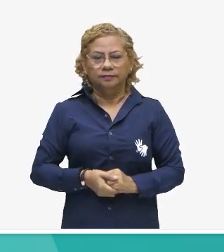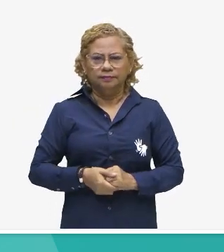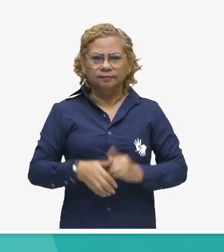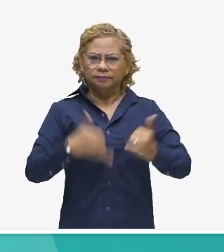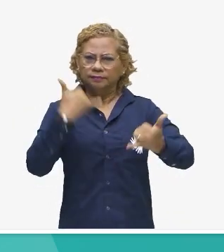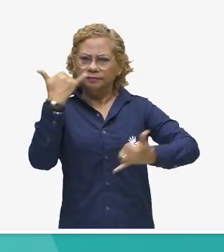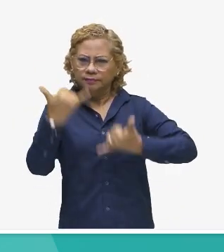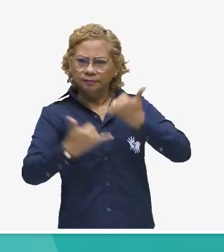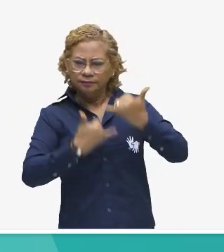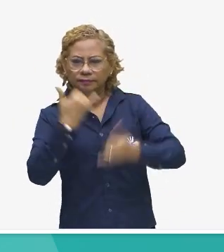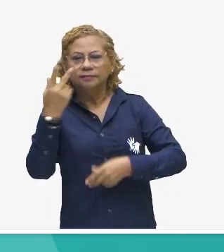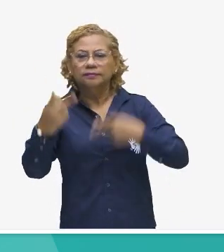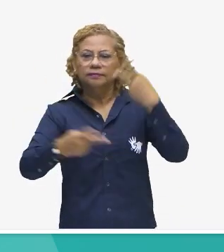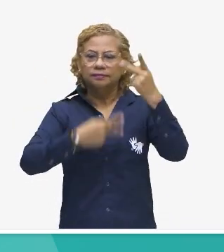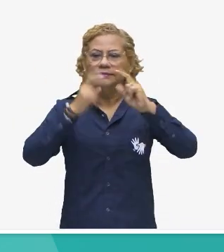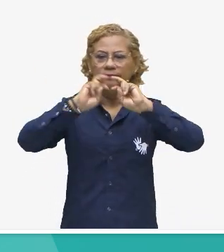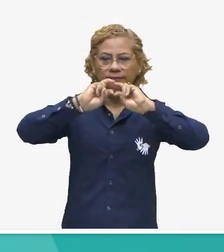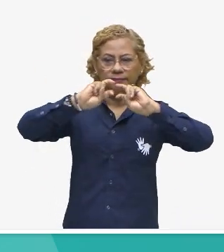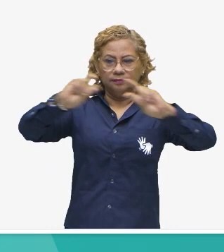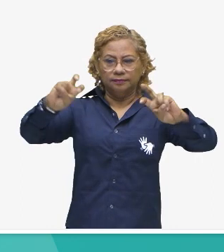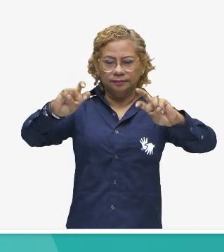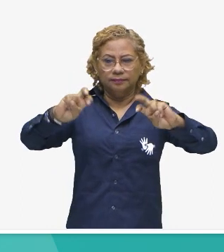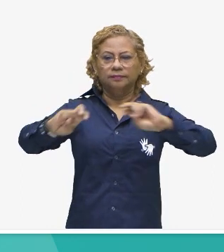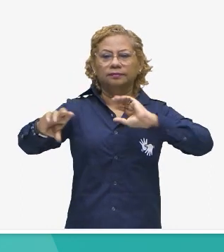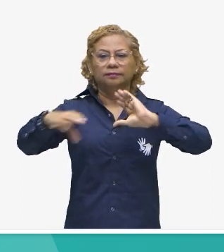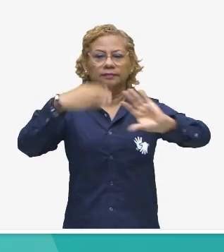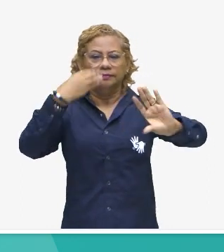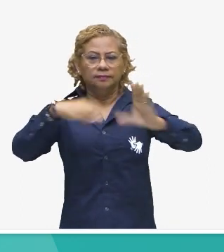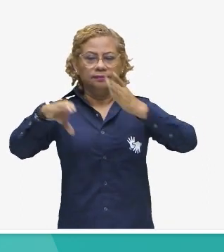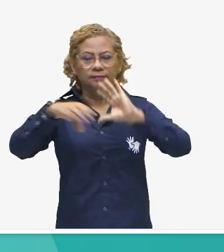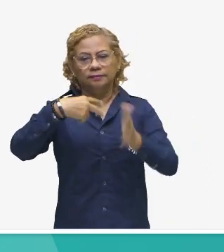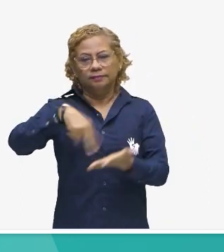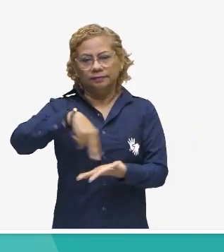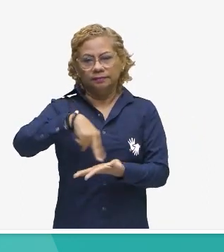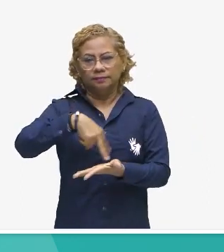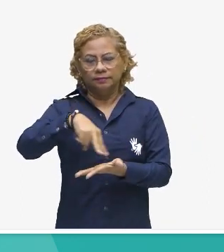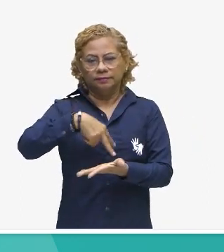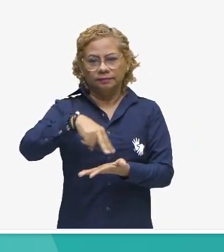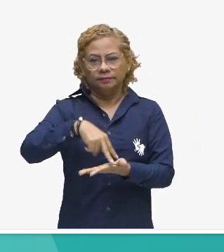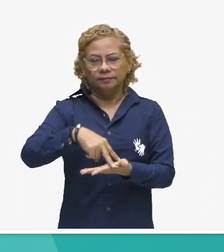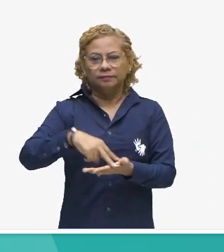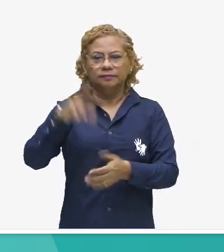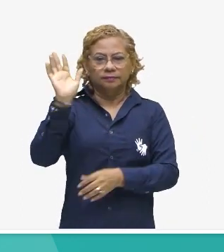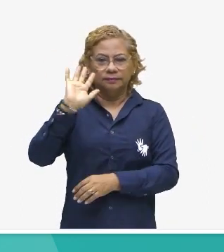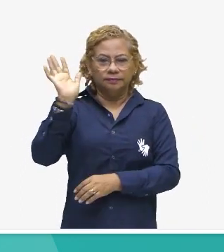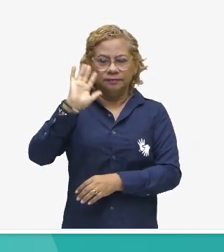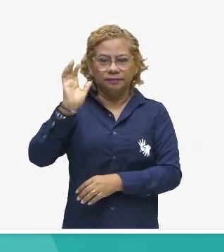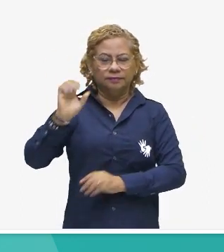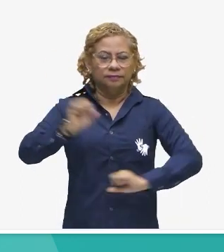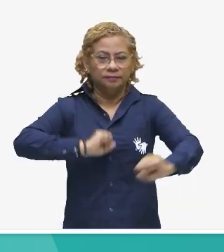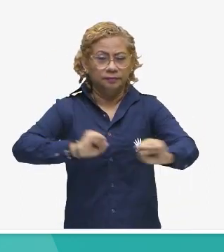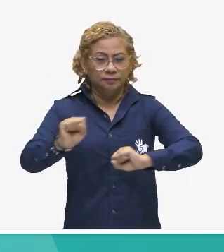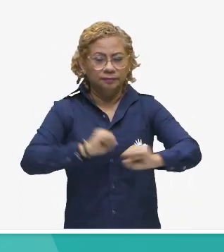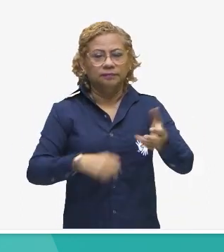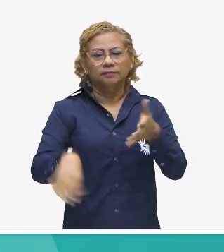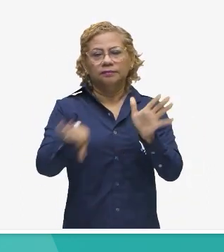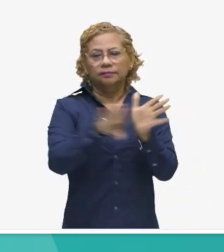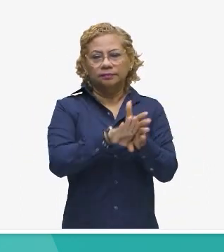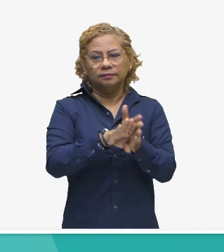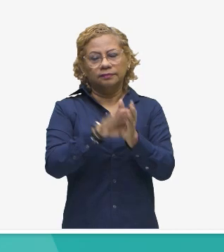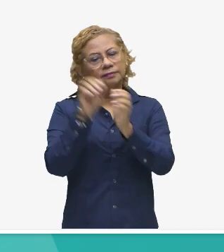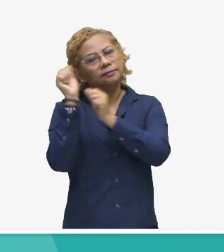Brinquei, falei, gritei, cantei, dancei. Despedi, corri, cheguei,